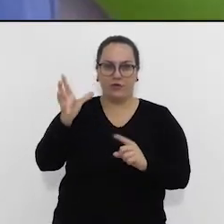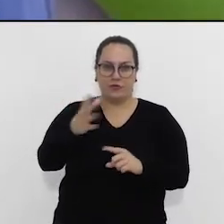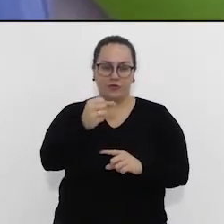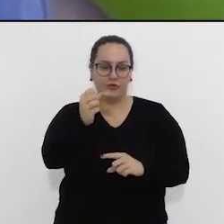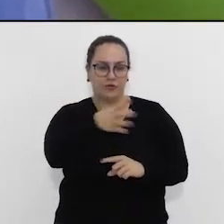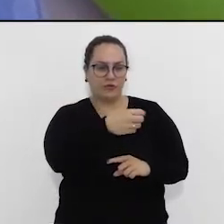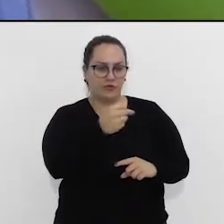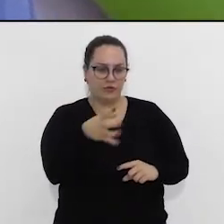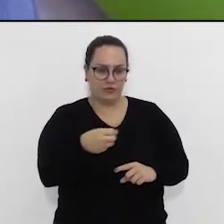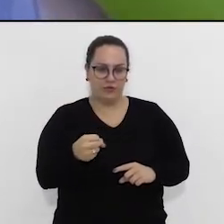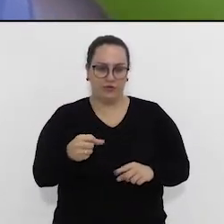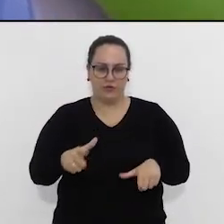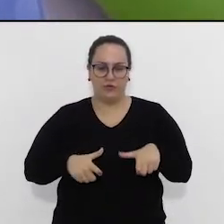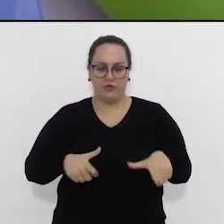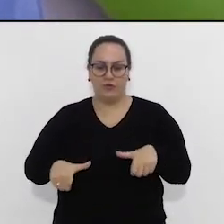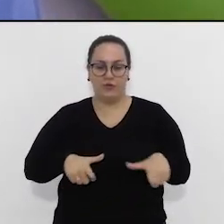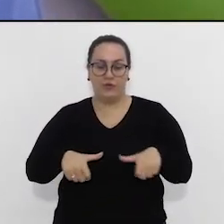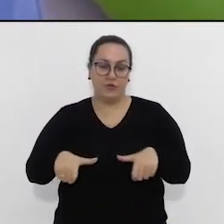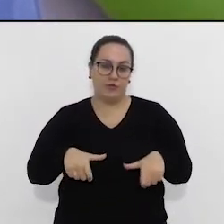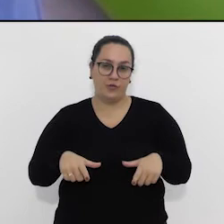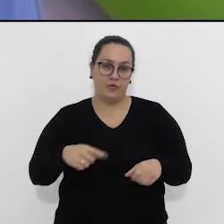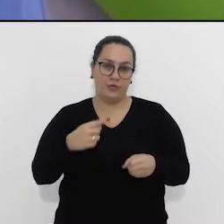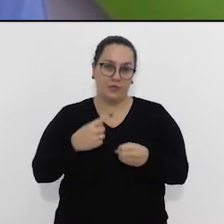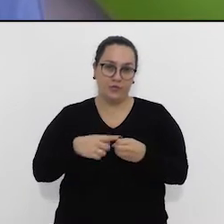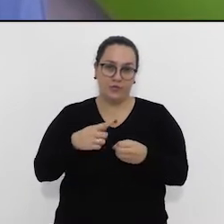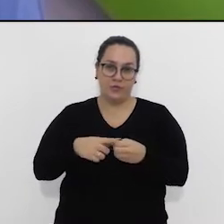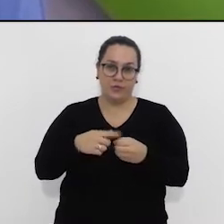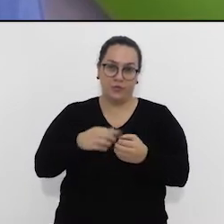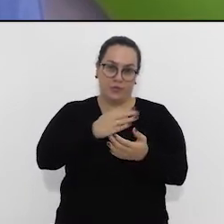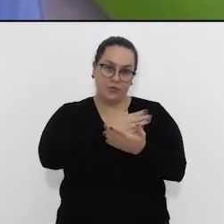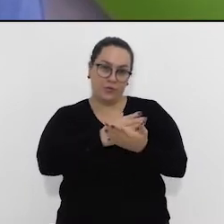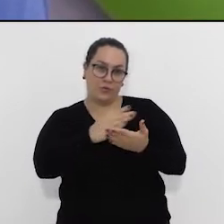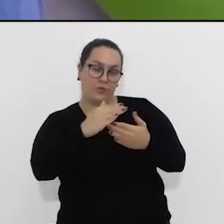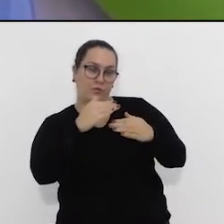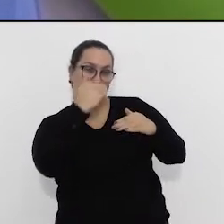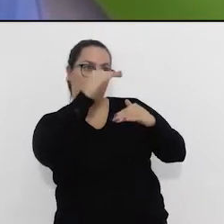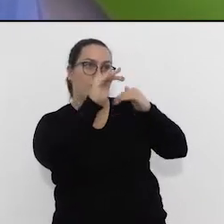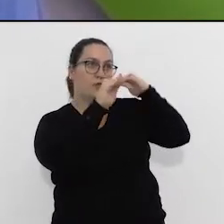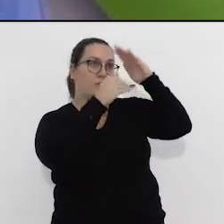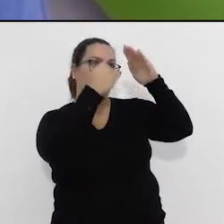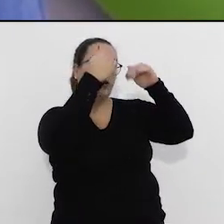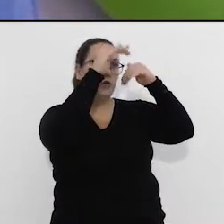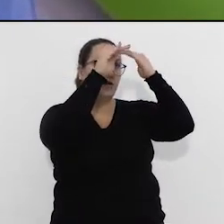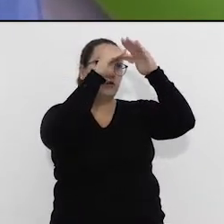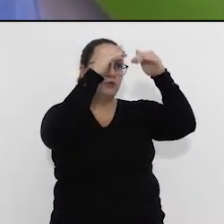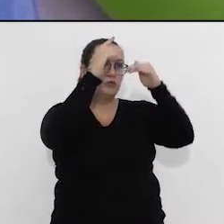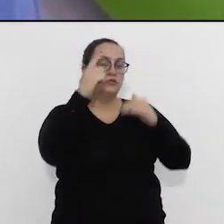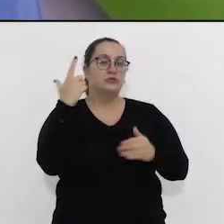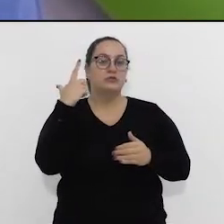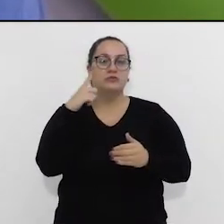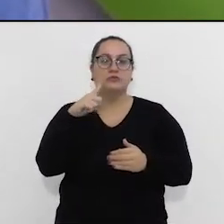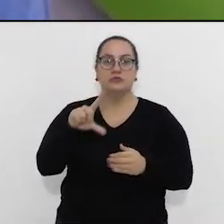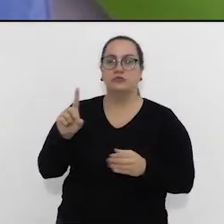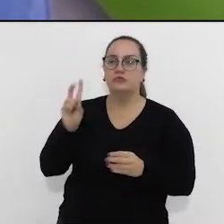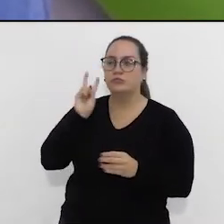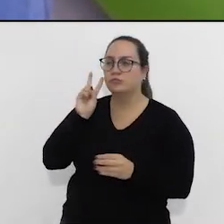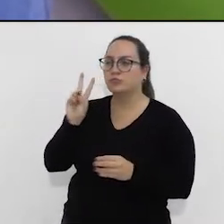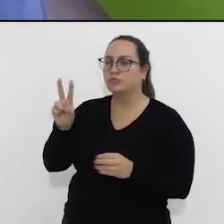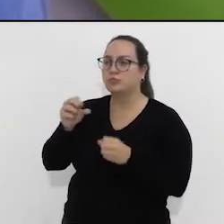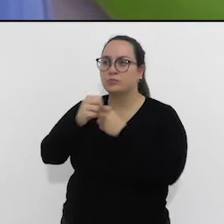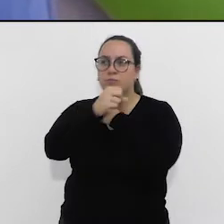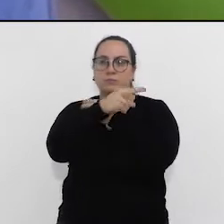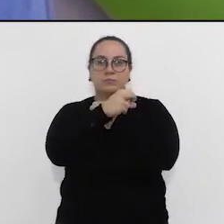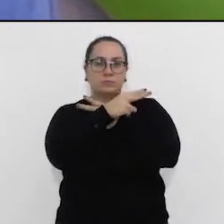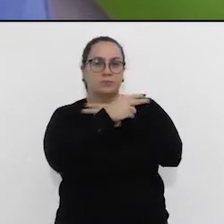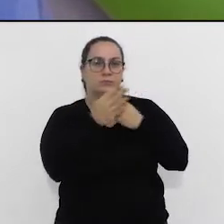pegando uma empresa que dentro da sua cidade começa a crescer outras empresas de outros locais vão ver